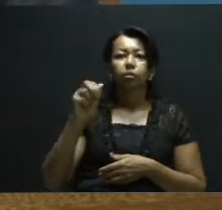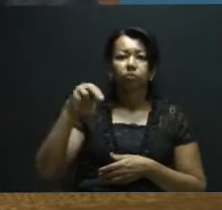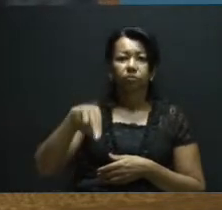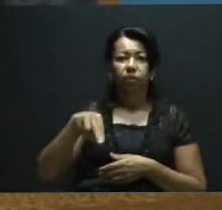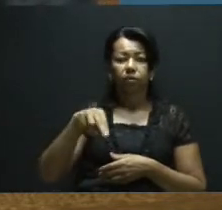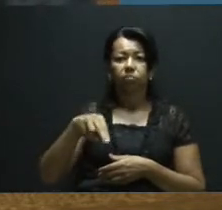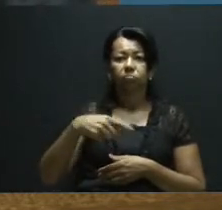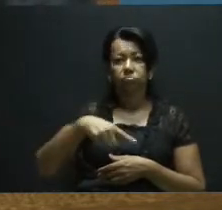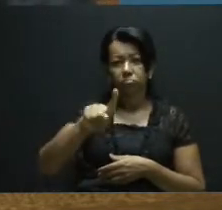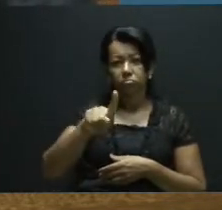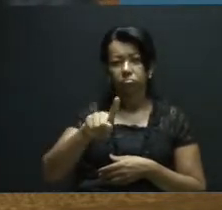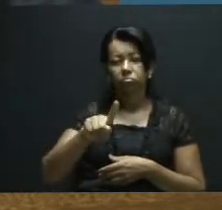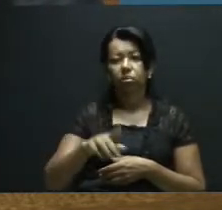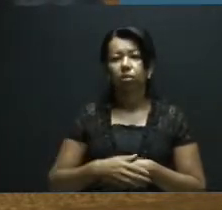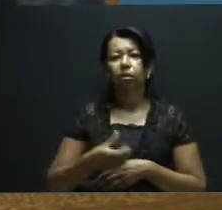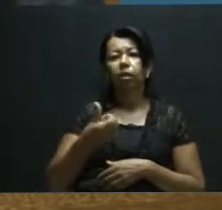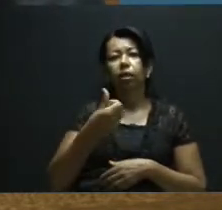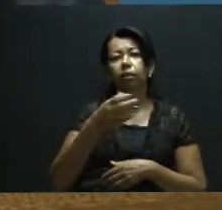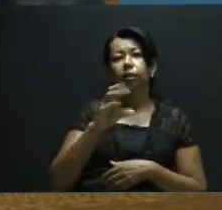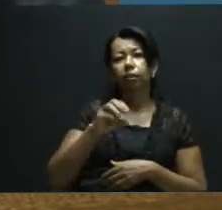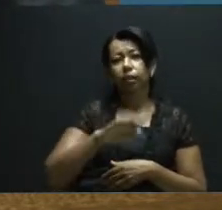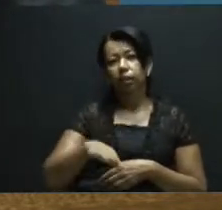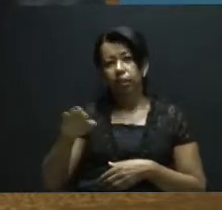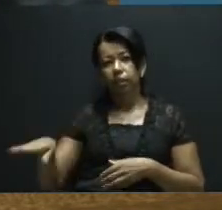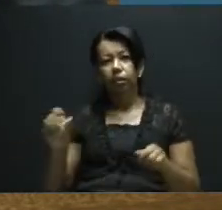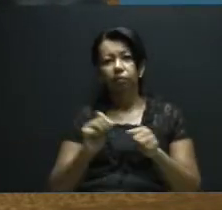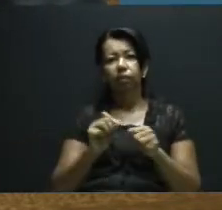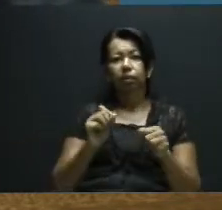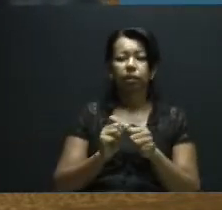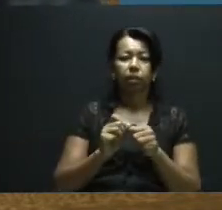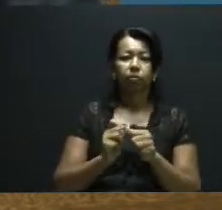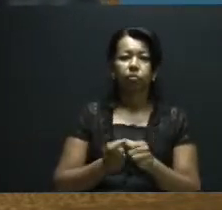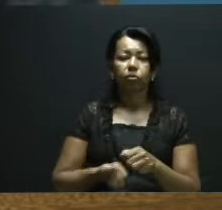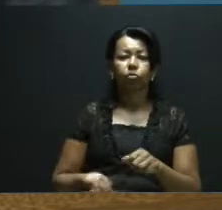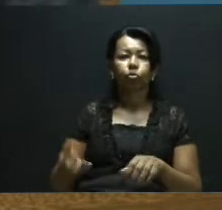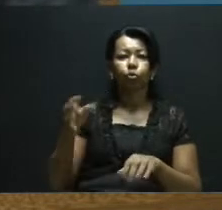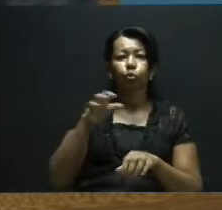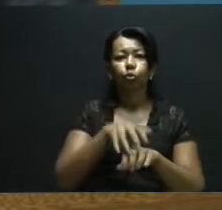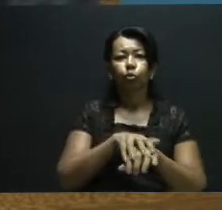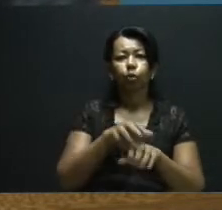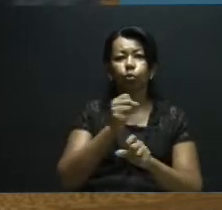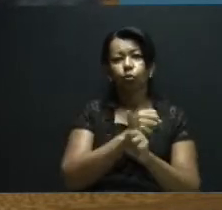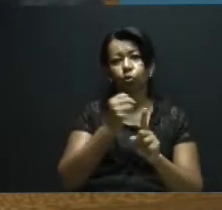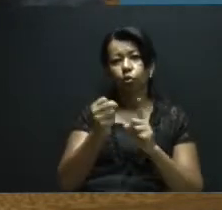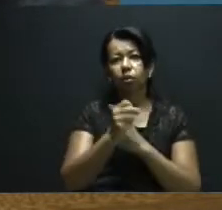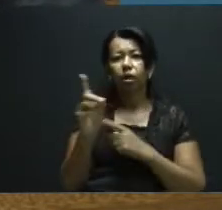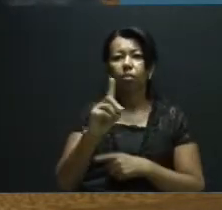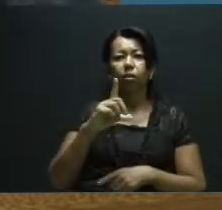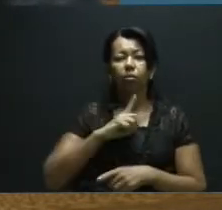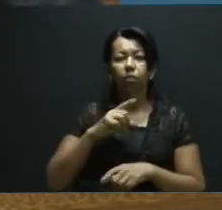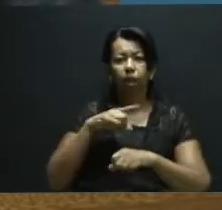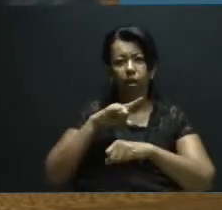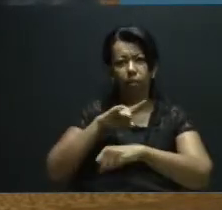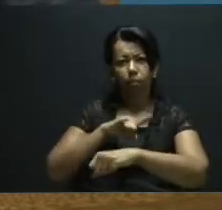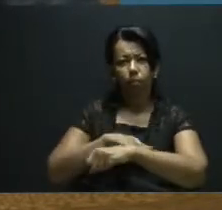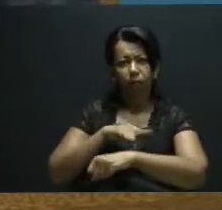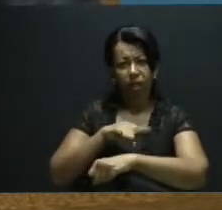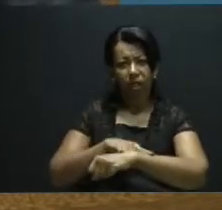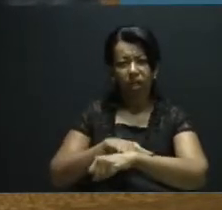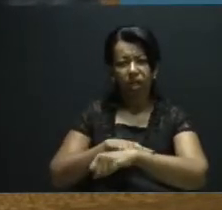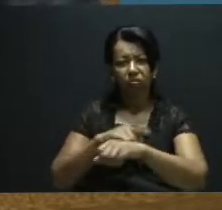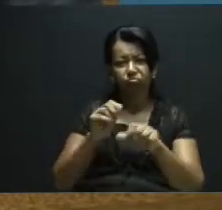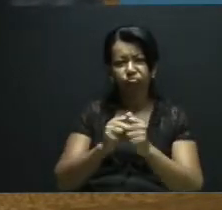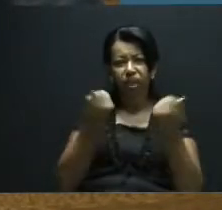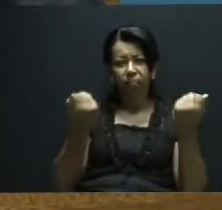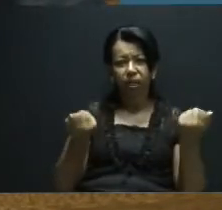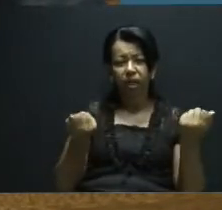de 60 crianças lá realizando atividades de inclusão social não tem um banheiro trocar quebrado a hidráulica do